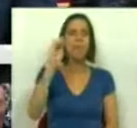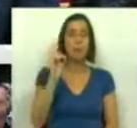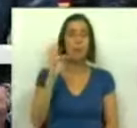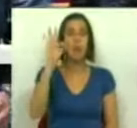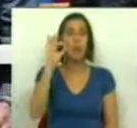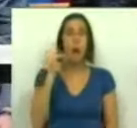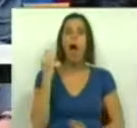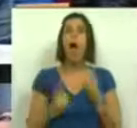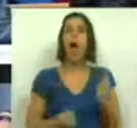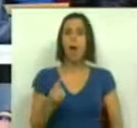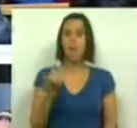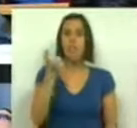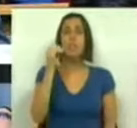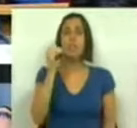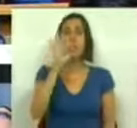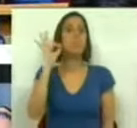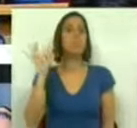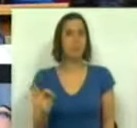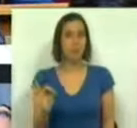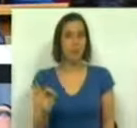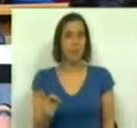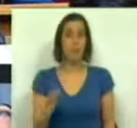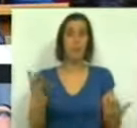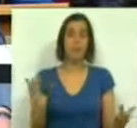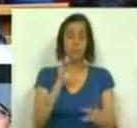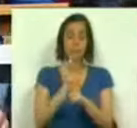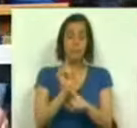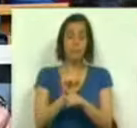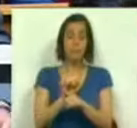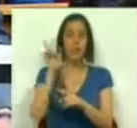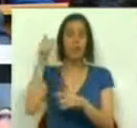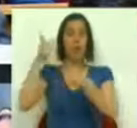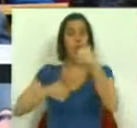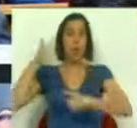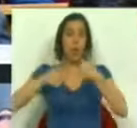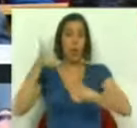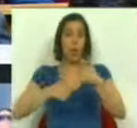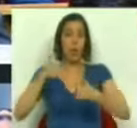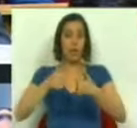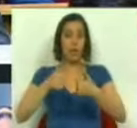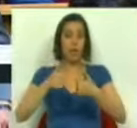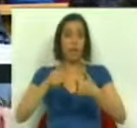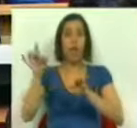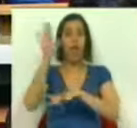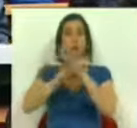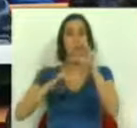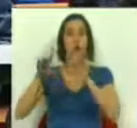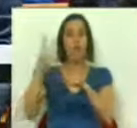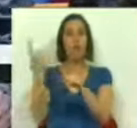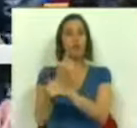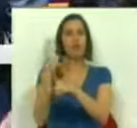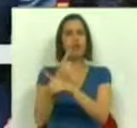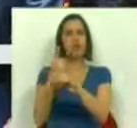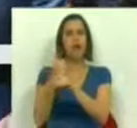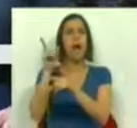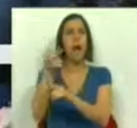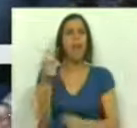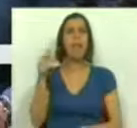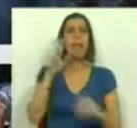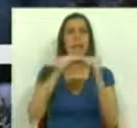30%, 40%, às vezes 50%, enquanto os seus concorrentes colocam na Europa os seus produtos